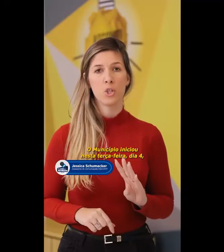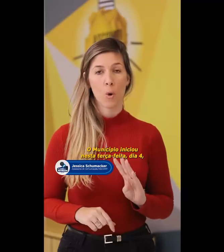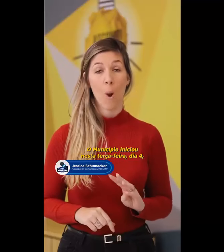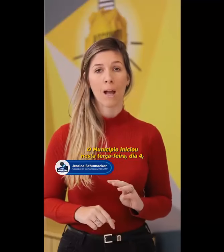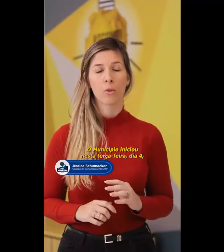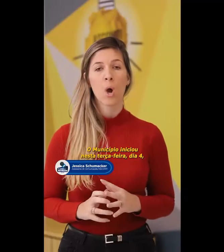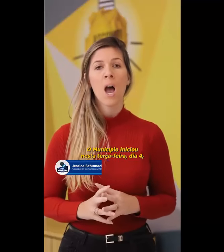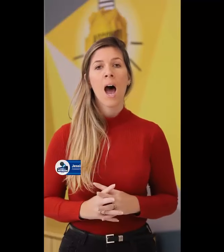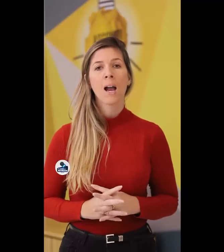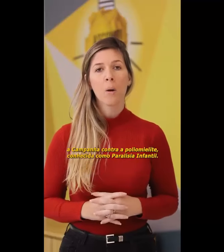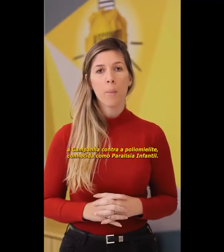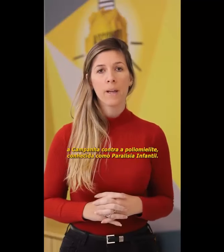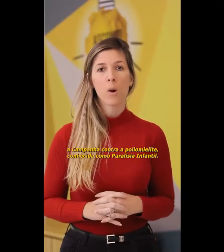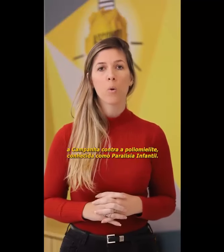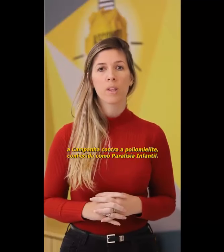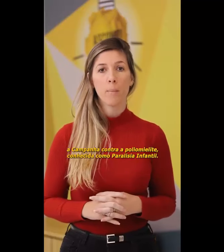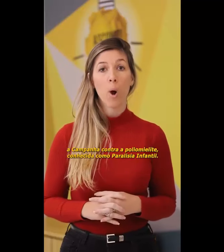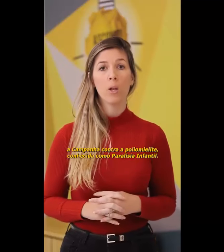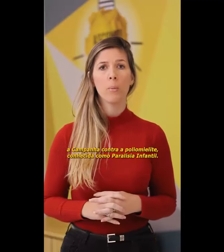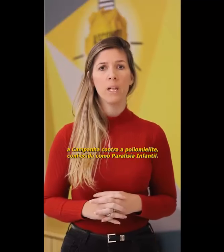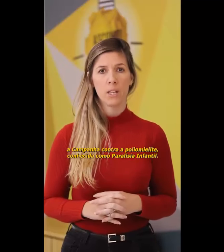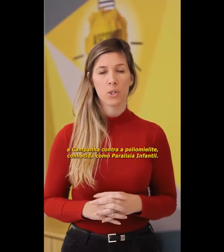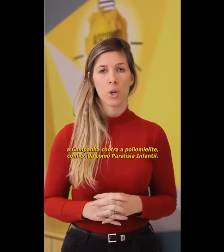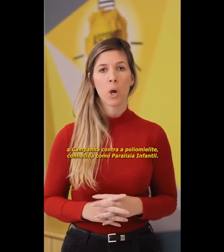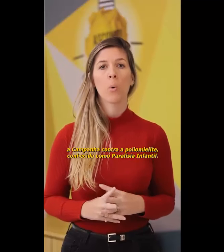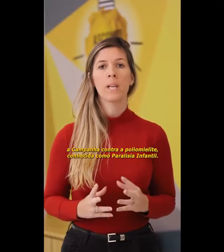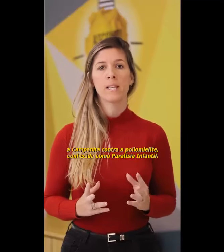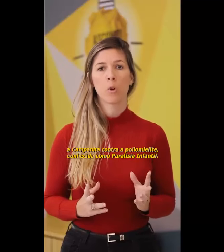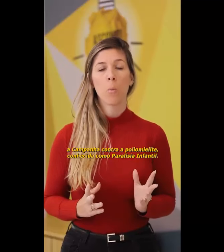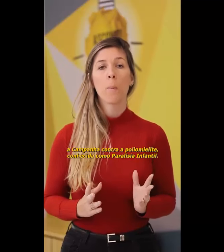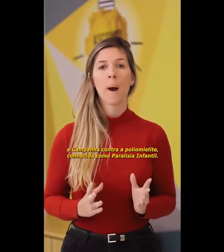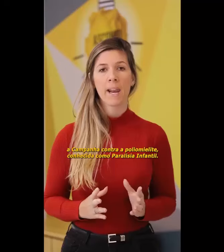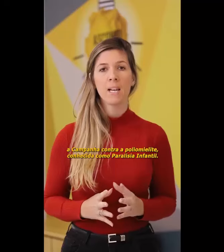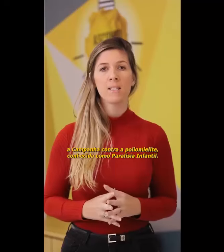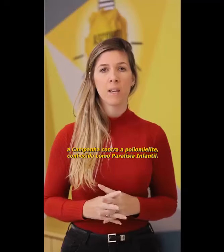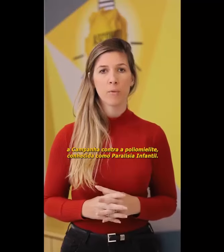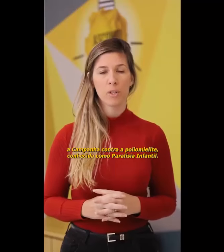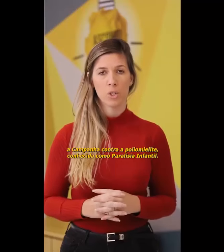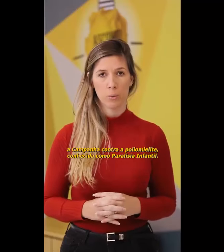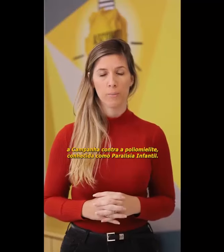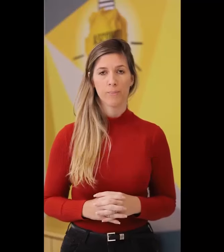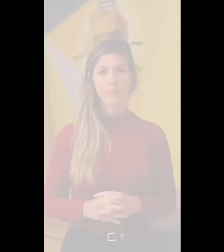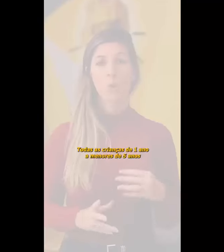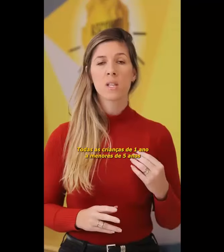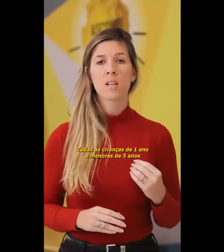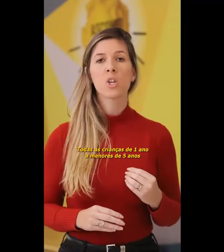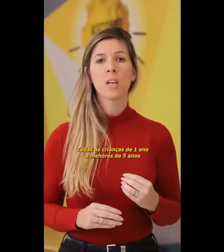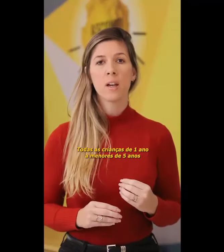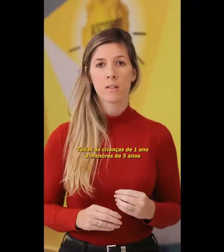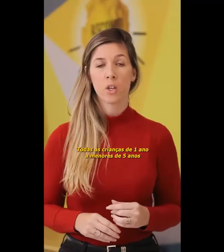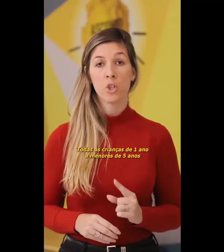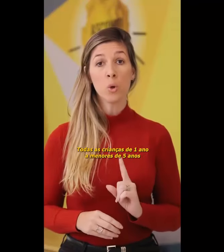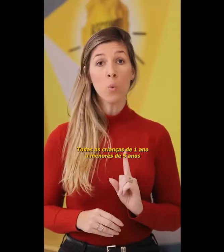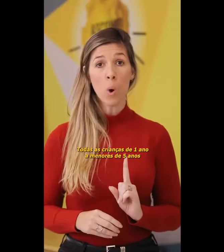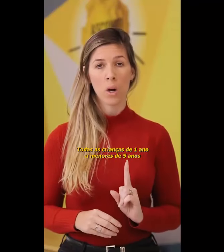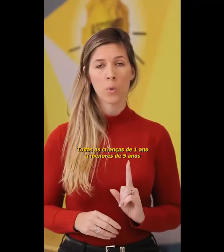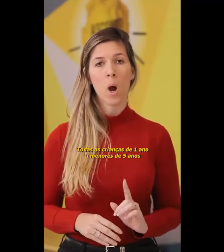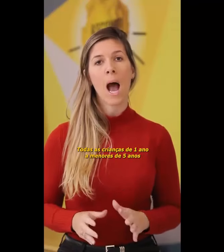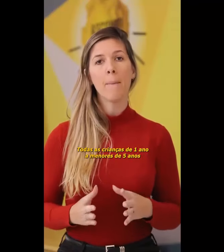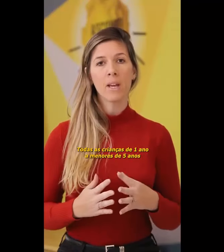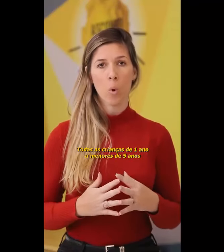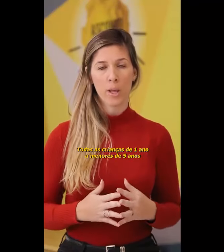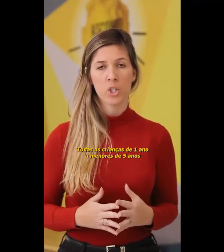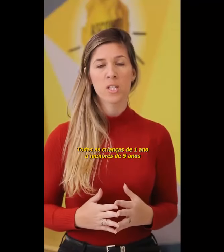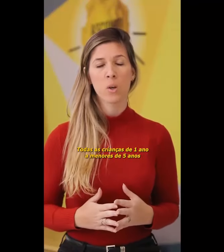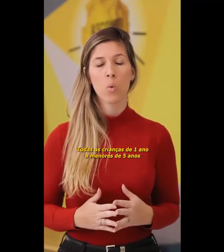terça-feira dia 4 a campanha contra a poliomelite conhecida como paralisia infantil todas as crianças de 1